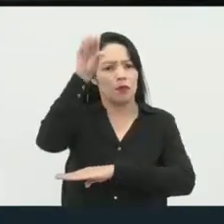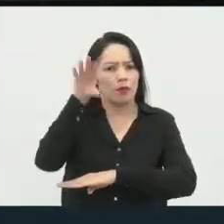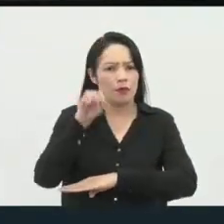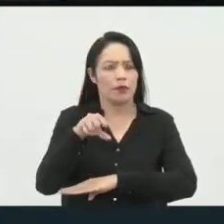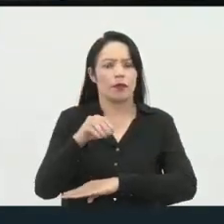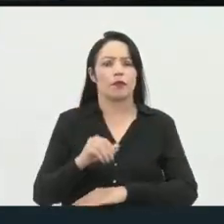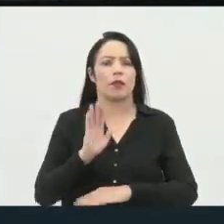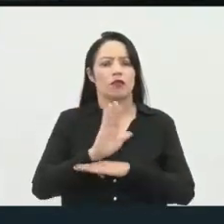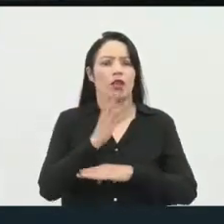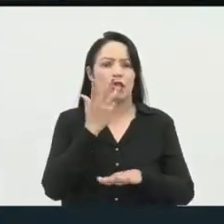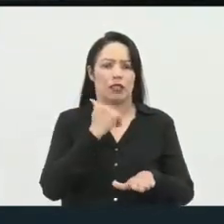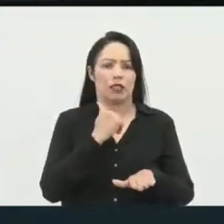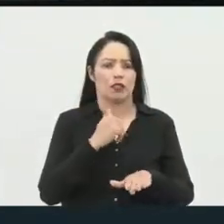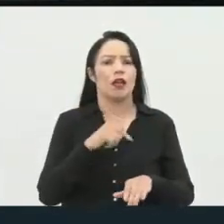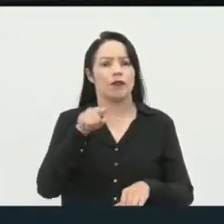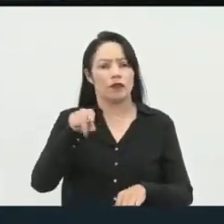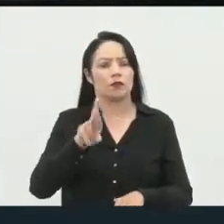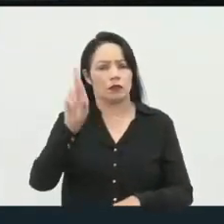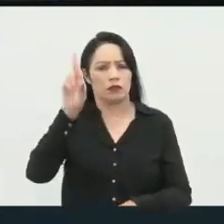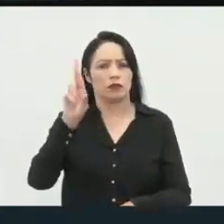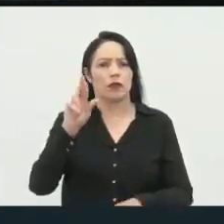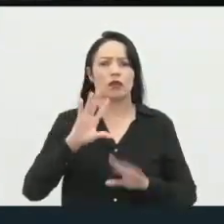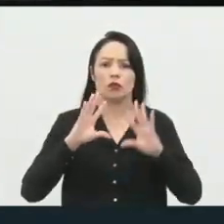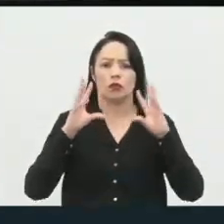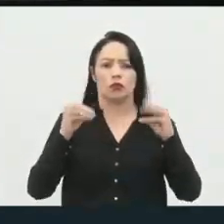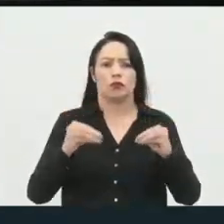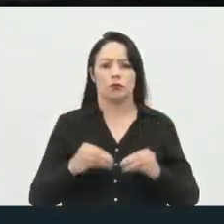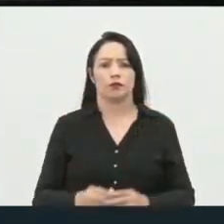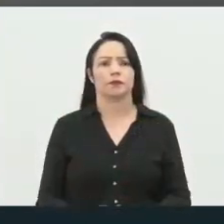todos inclusive o prefeito dessa cidade